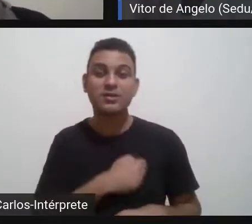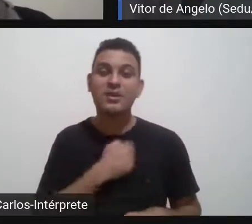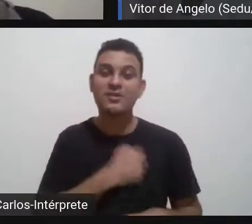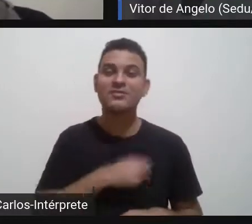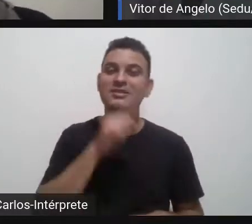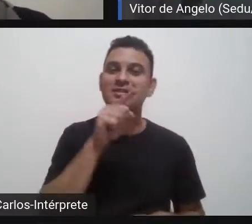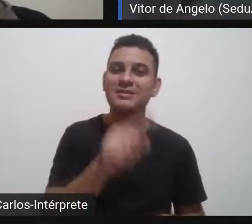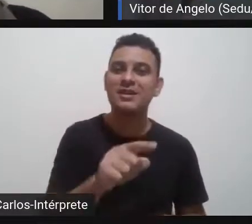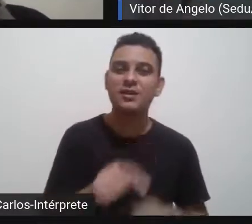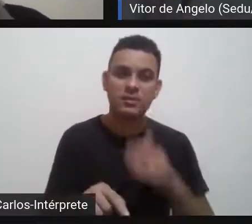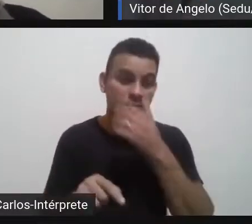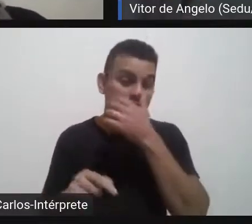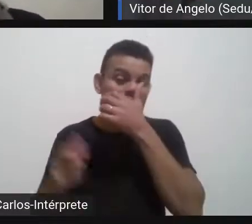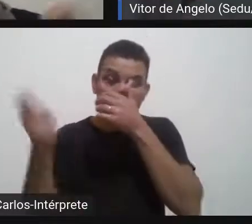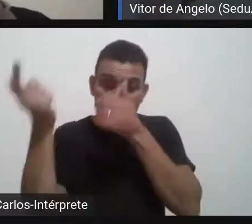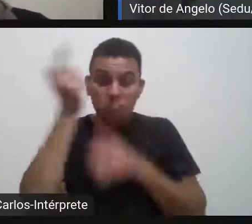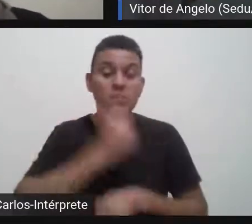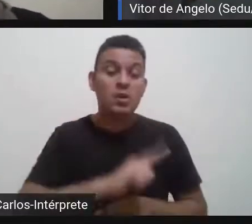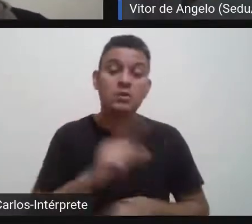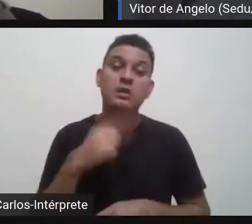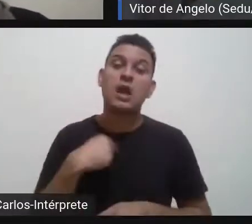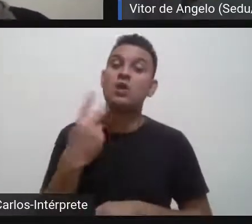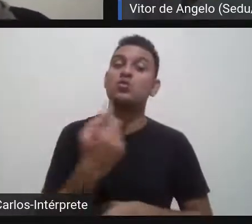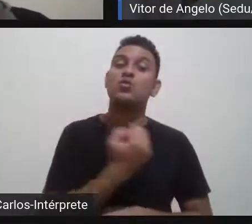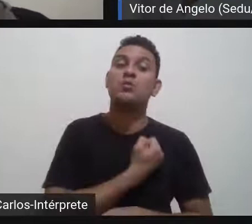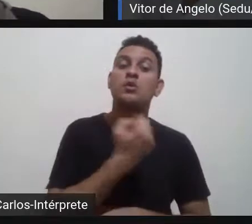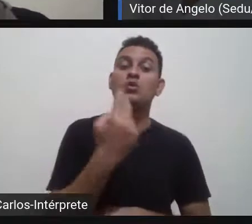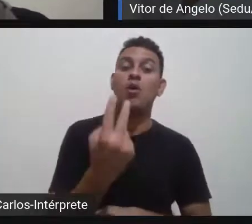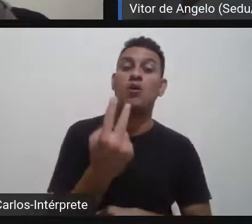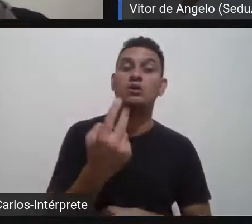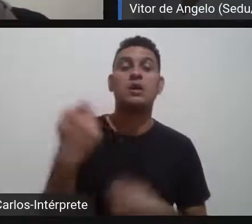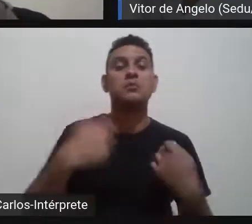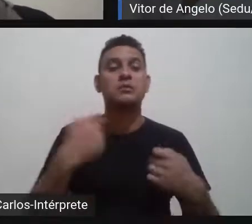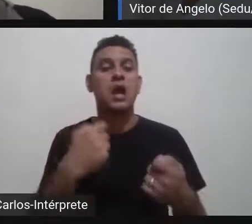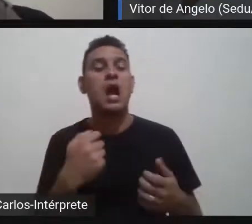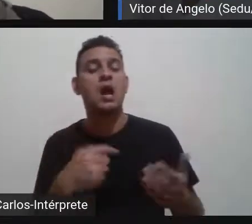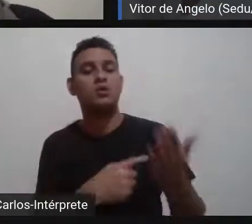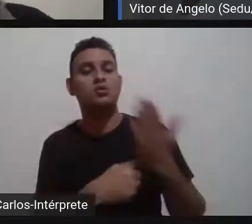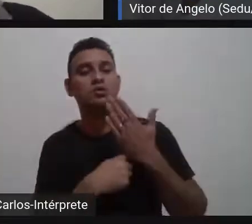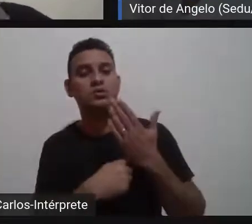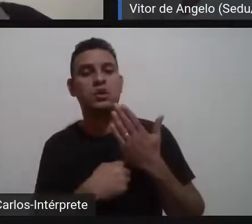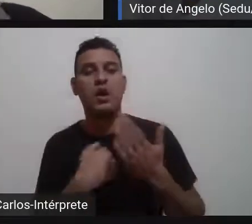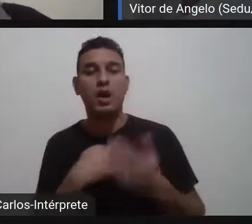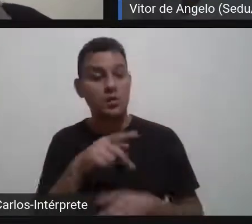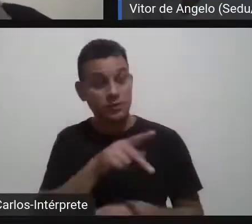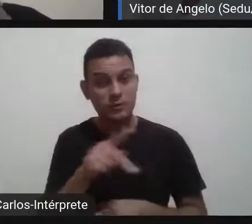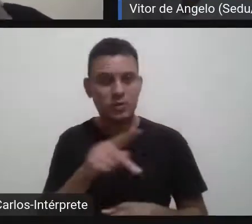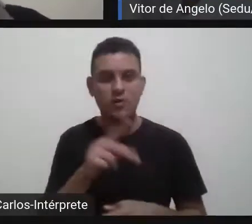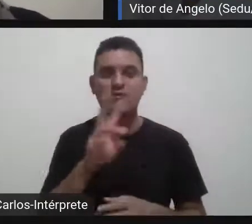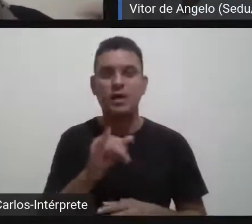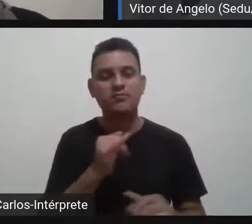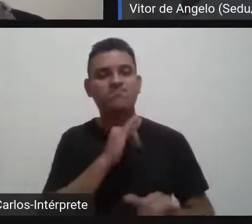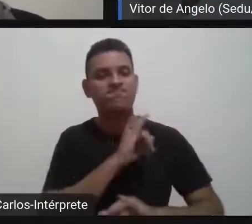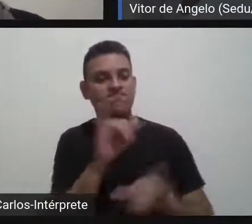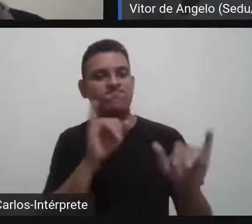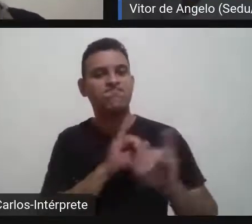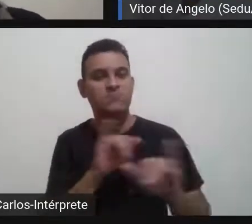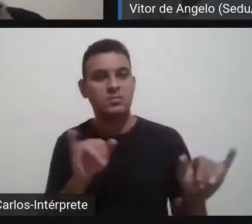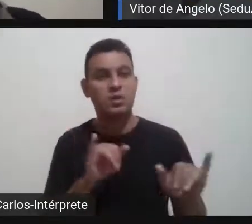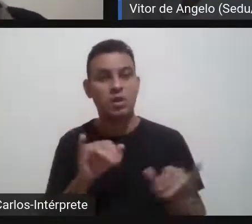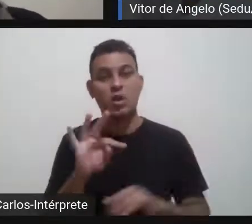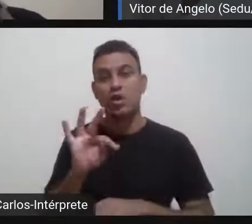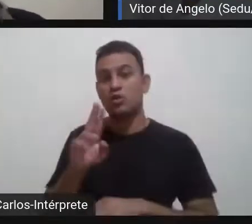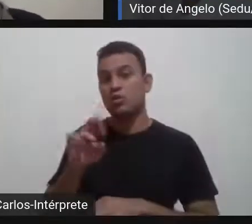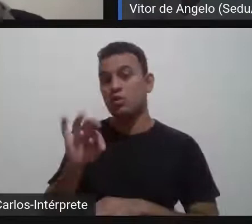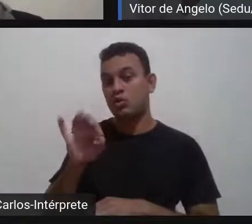vocês, não consegui fazer a número 2, eu preciso de ajuda, e o professor vai comunicando. E o tutor também